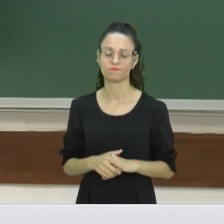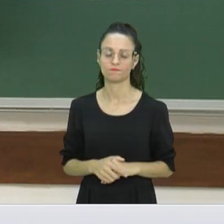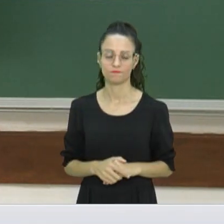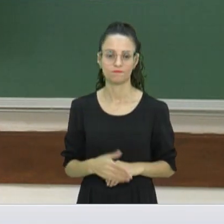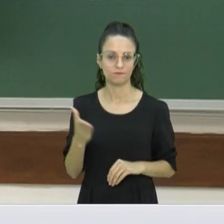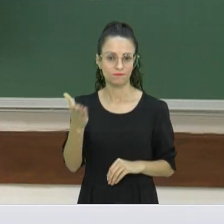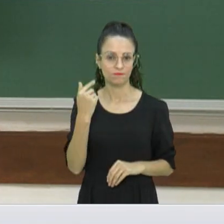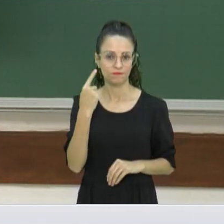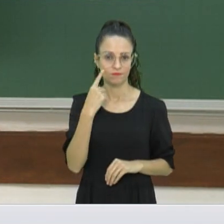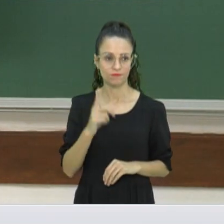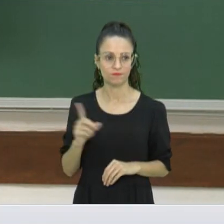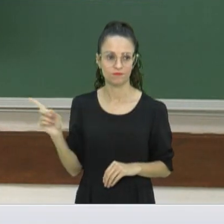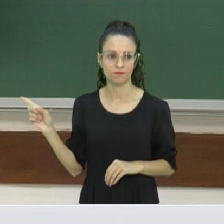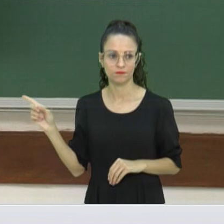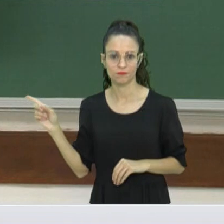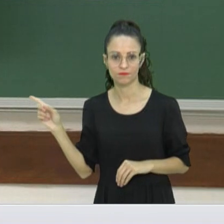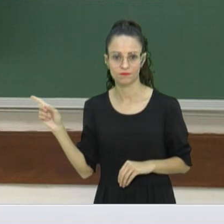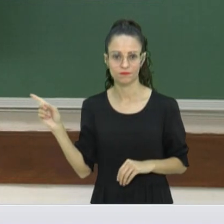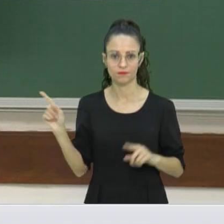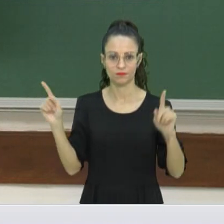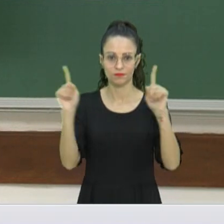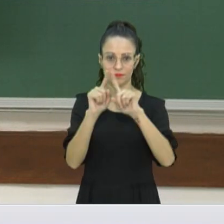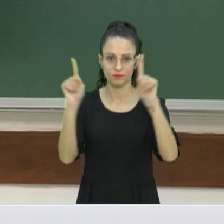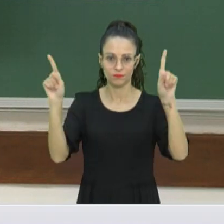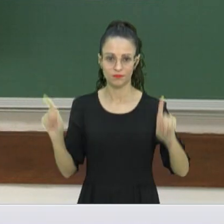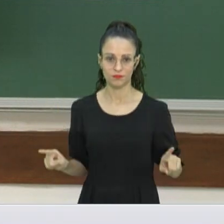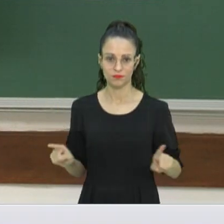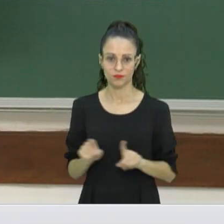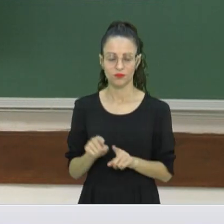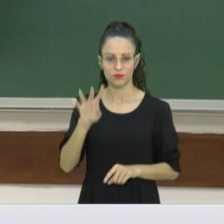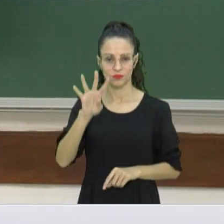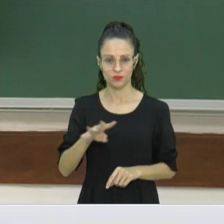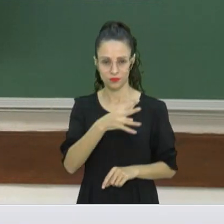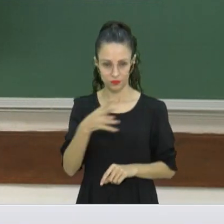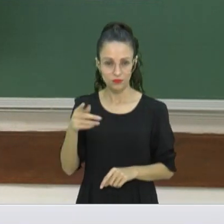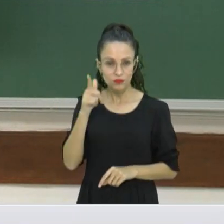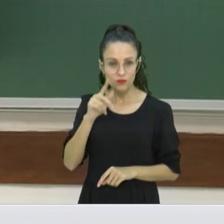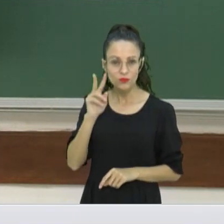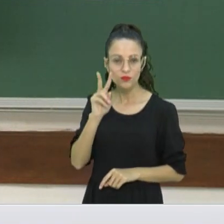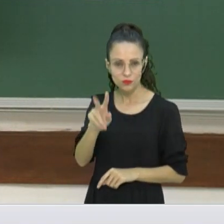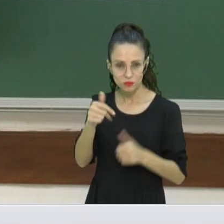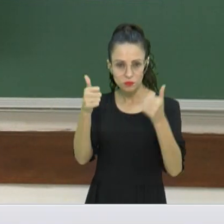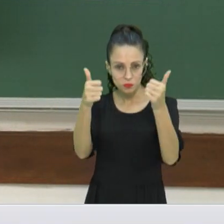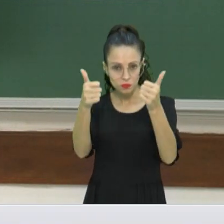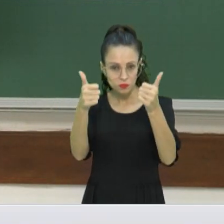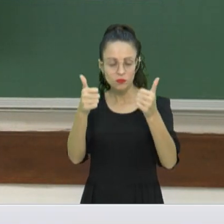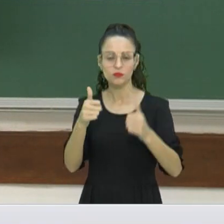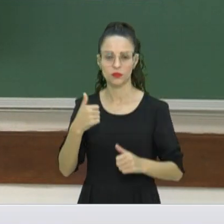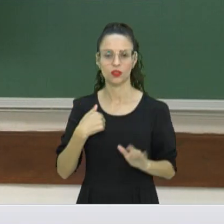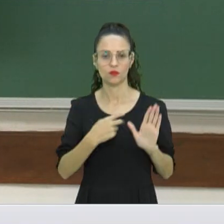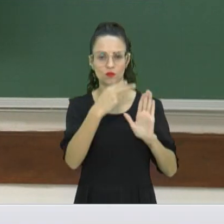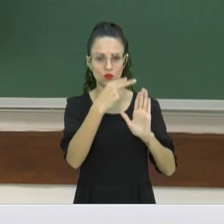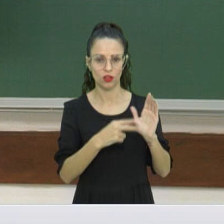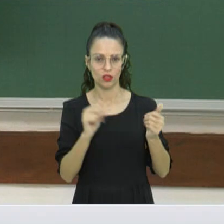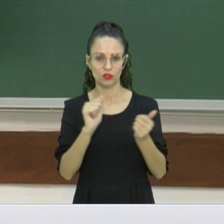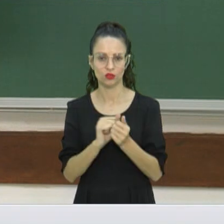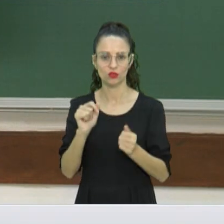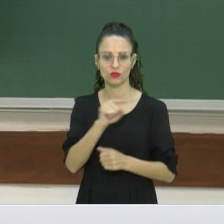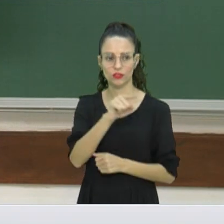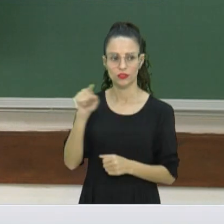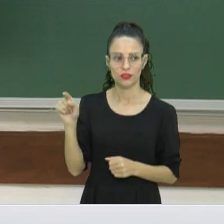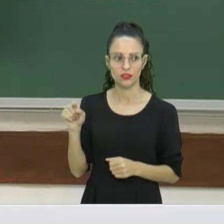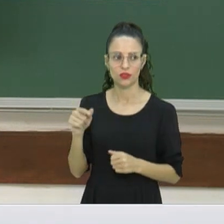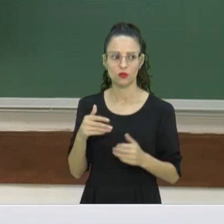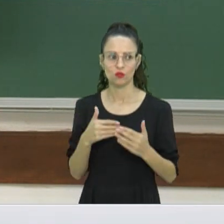Vamos dar uma olhada nessa tabela aqui. Você está conseguindo enxergar? Bem, eu vou lendo aqui com você e